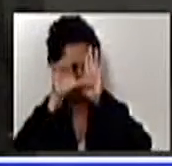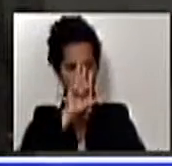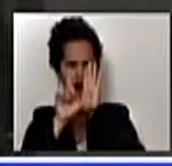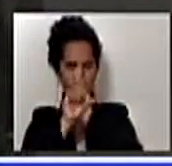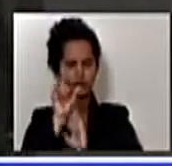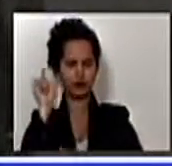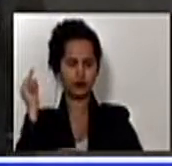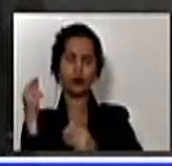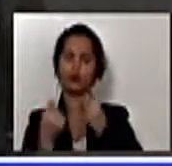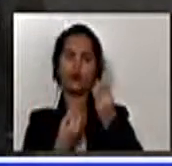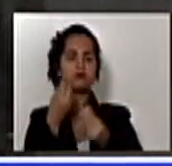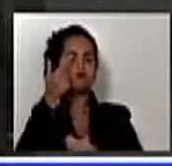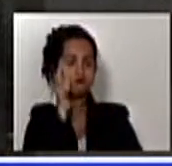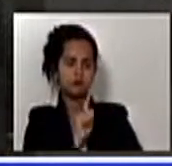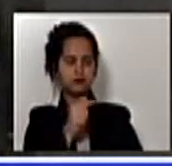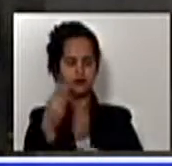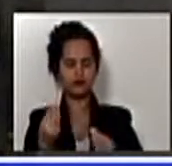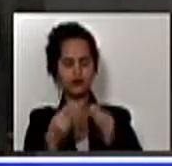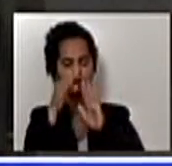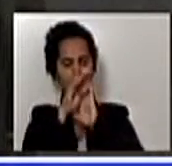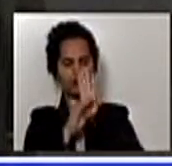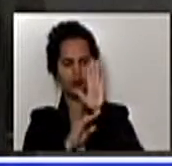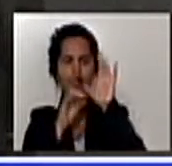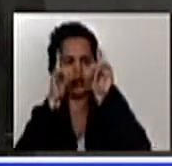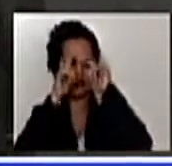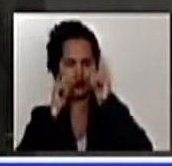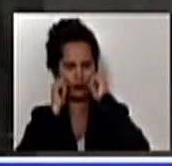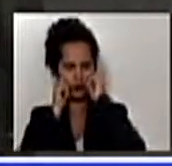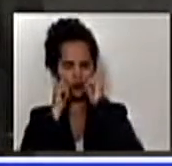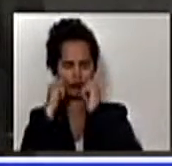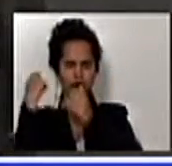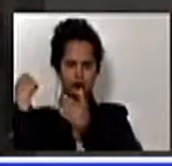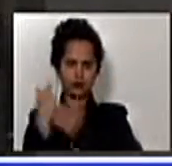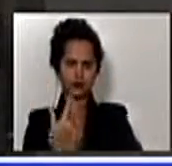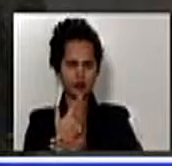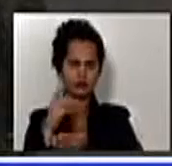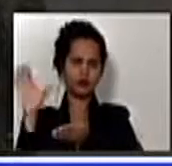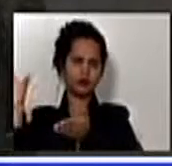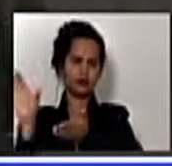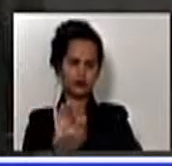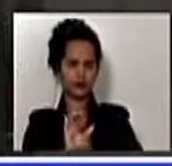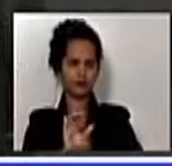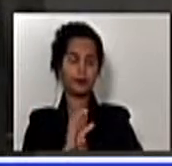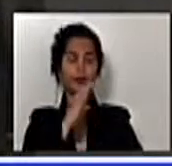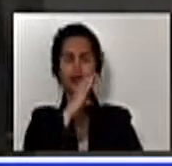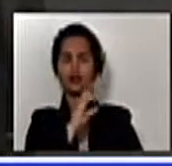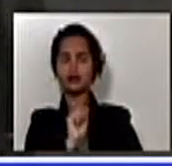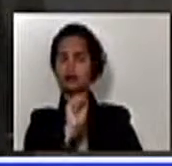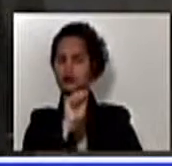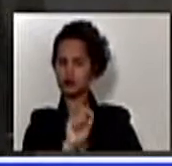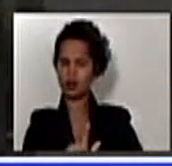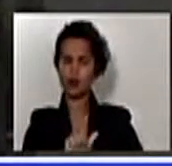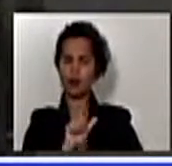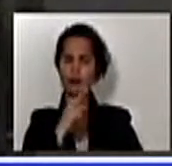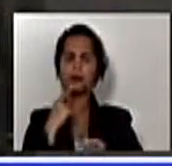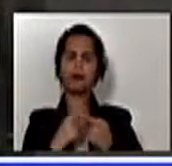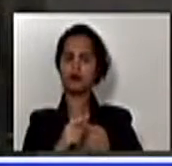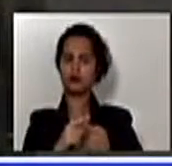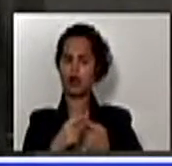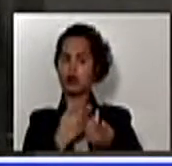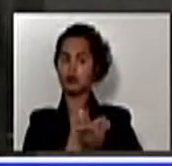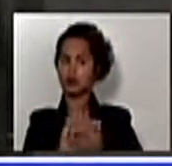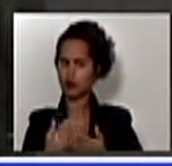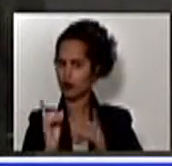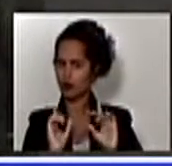gente chegar a um bom termo de Alagoas ser ressarcido. Eu estou colocando a CEAL, deputado, porque não começou agora,